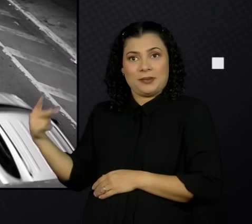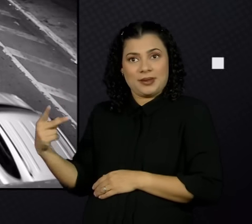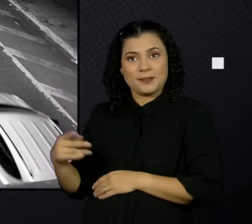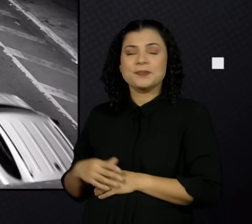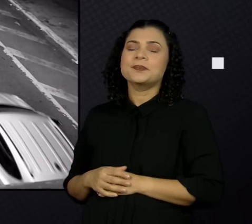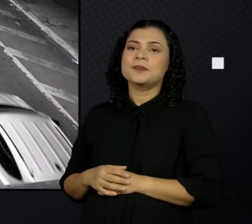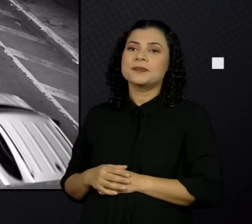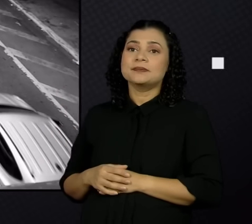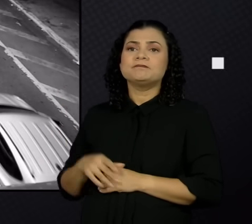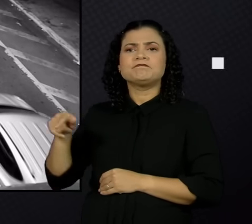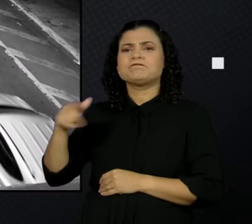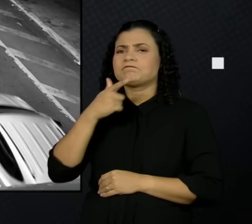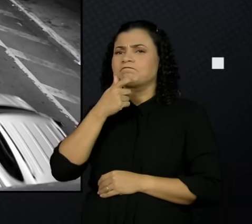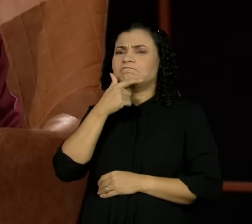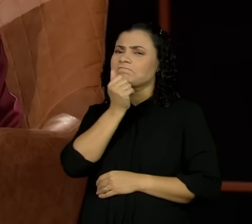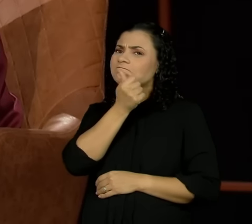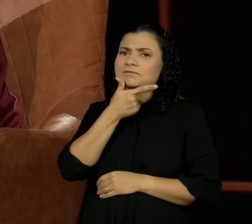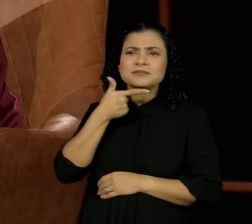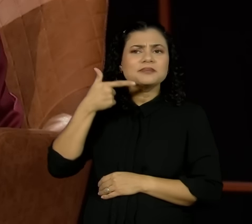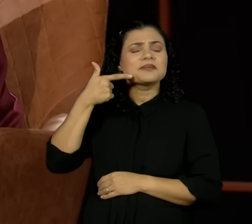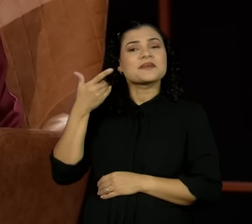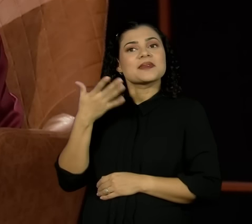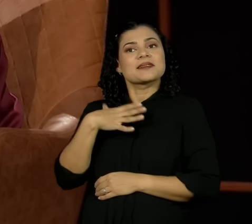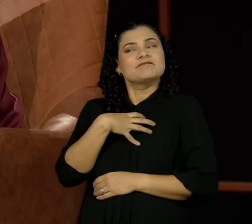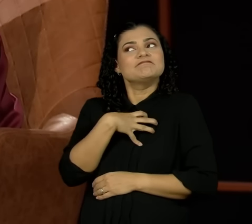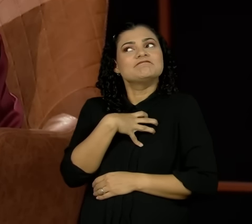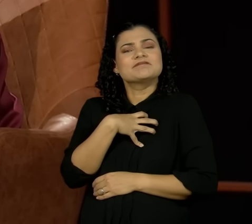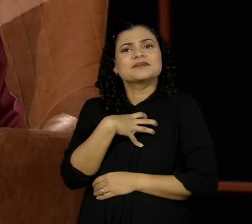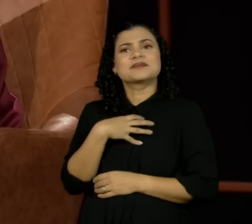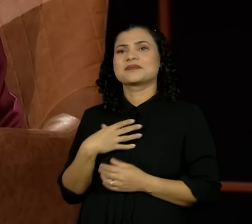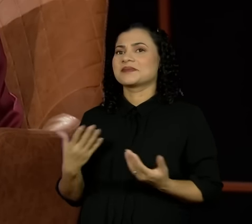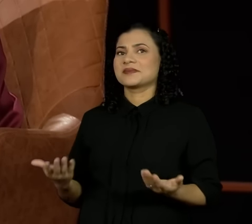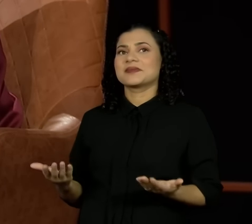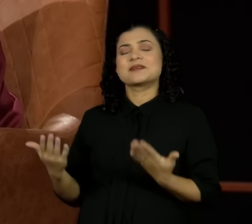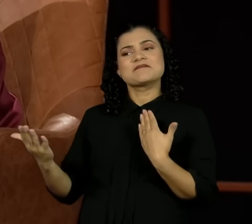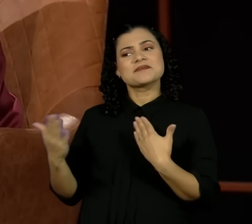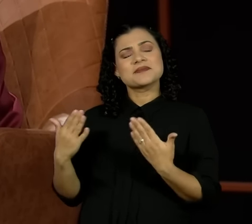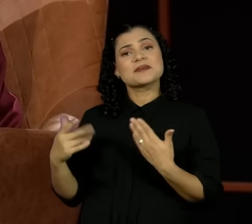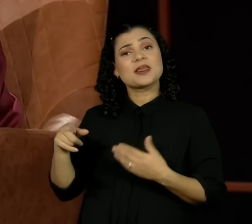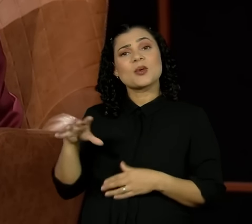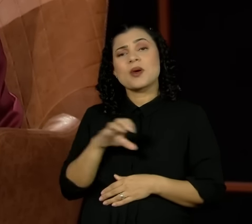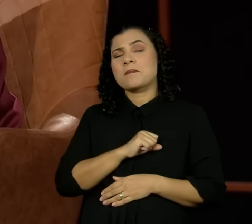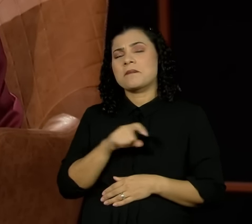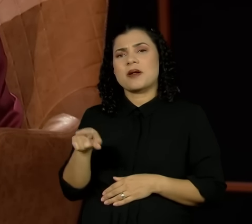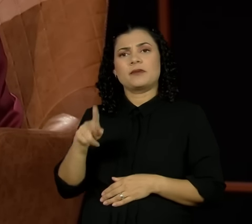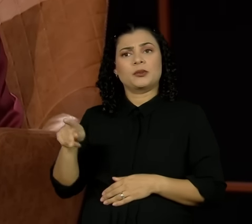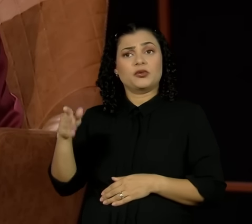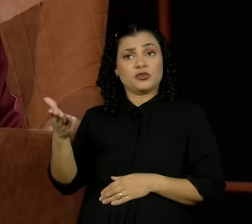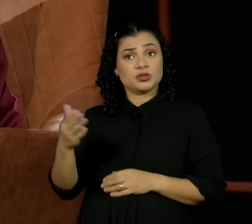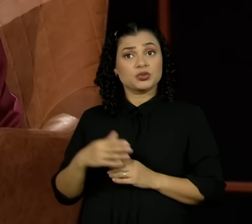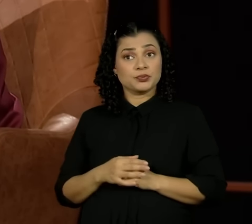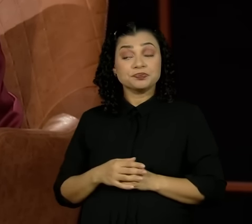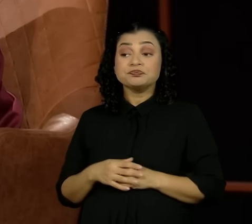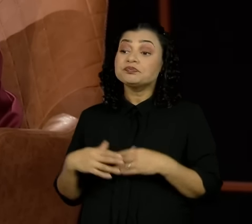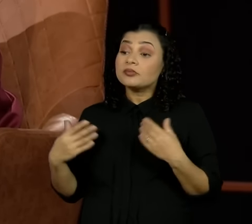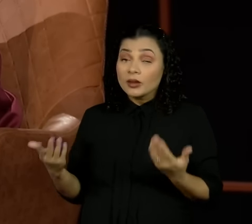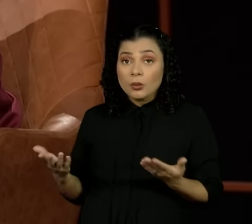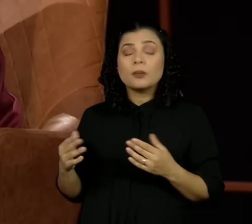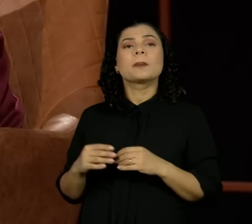Era o cara mais simpático que eu conheci na minha vida, uma pessoa que eu amava muito.